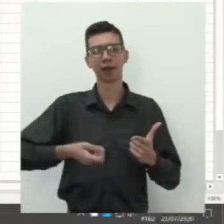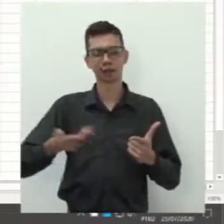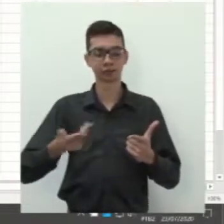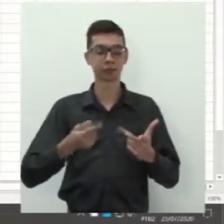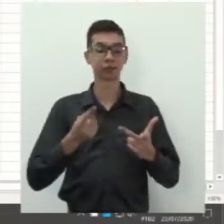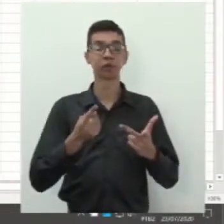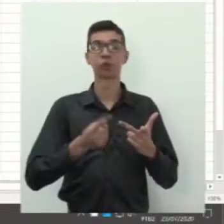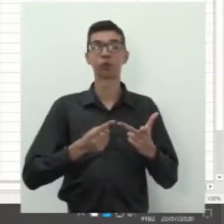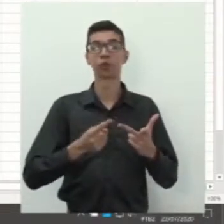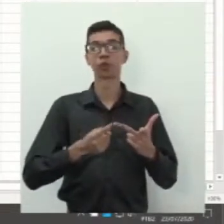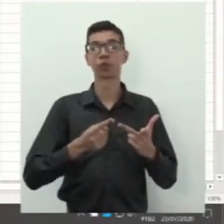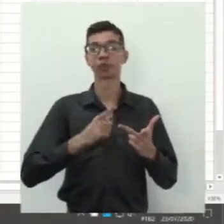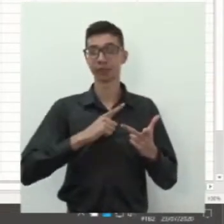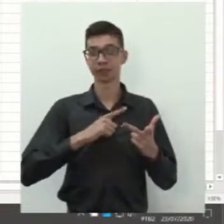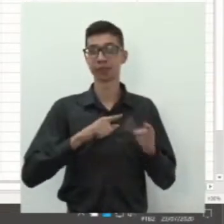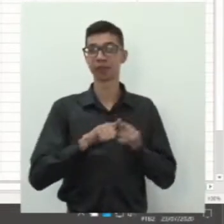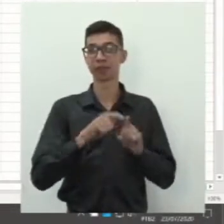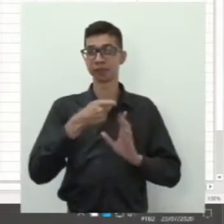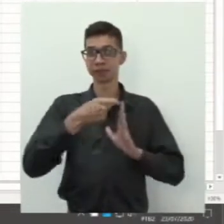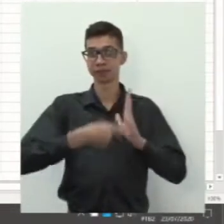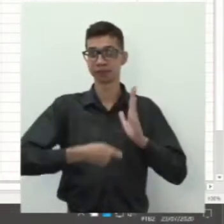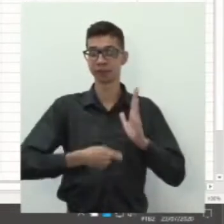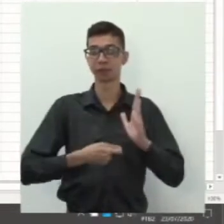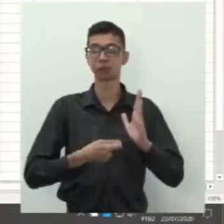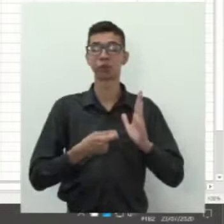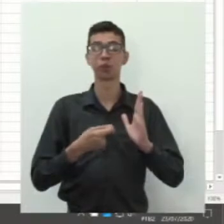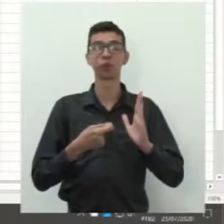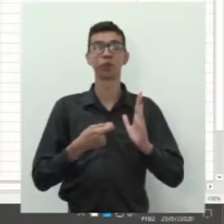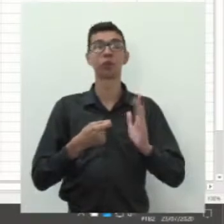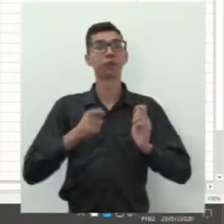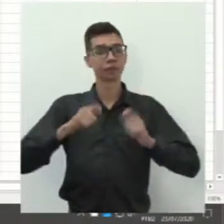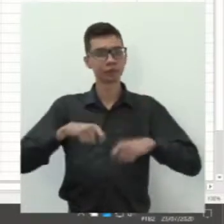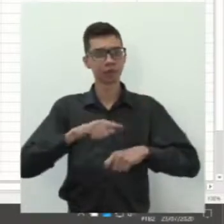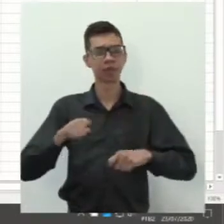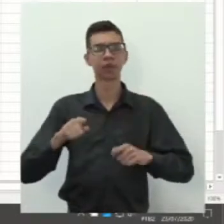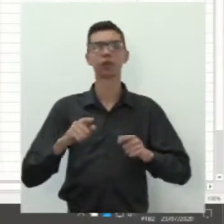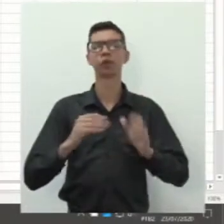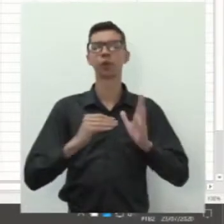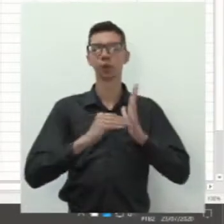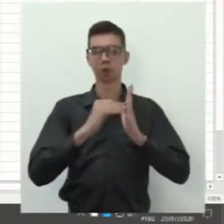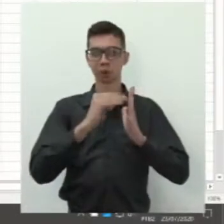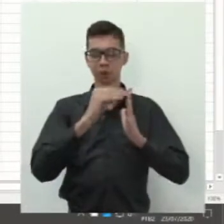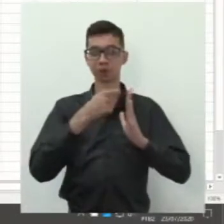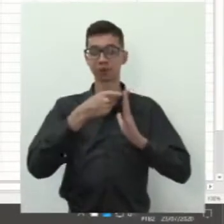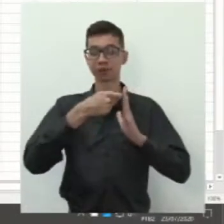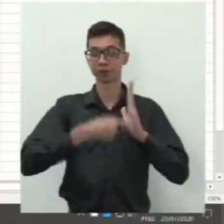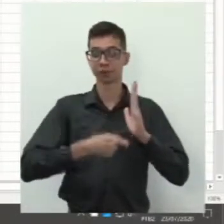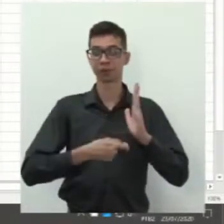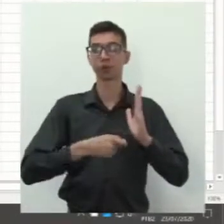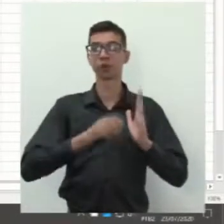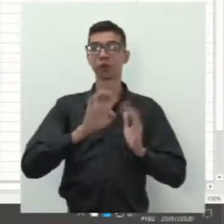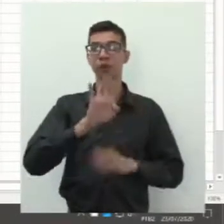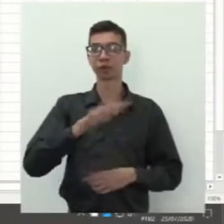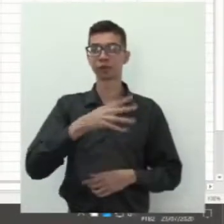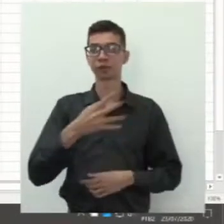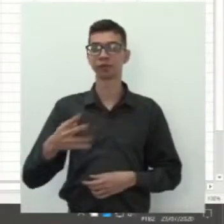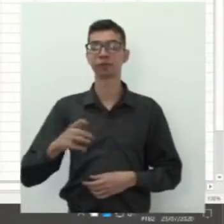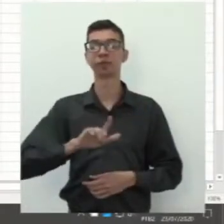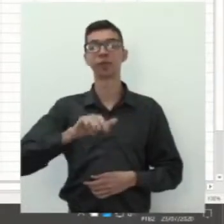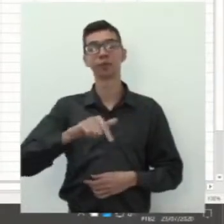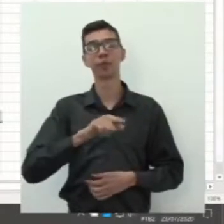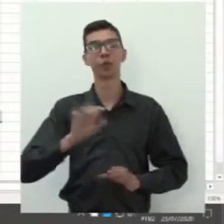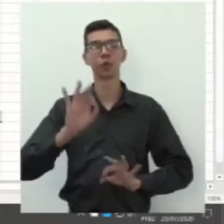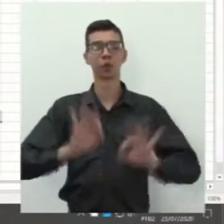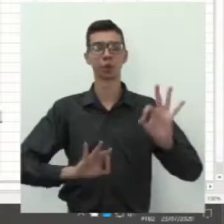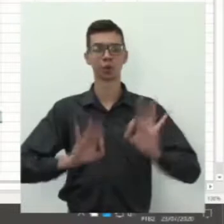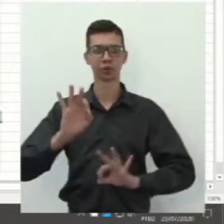aqui para a gente ver que é possível também colocar dados de texto dentro do Excel e depois organizar esses dados aqui dentro. Tem